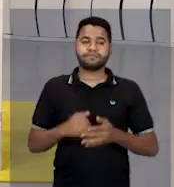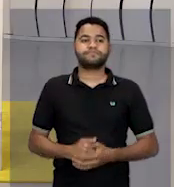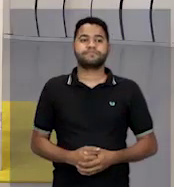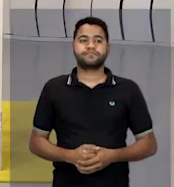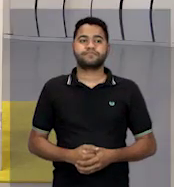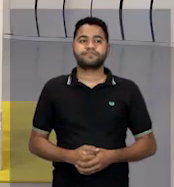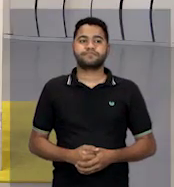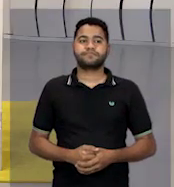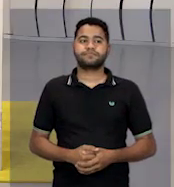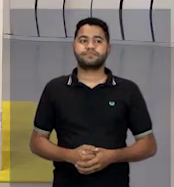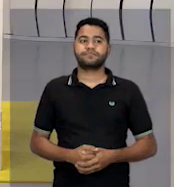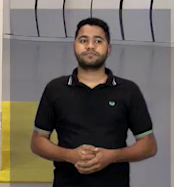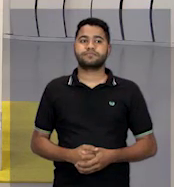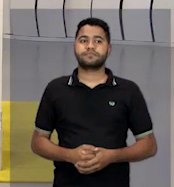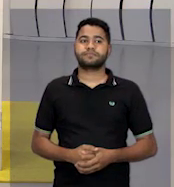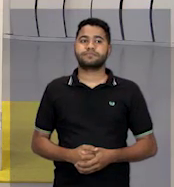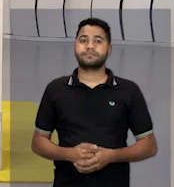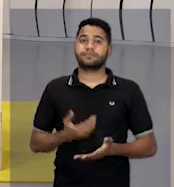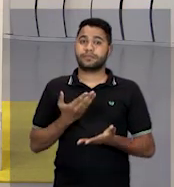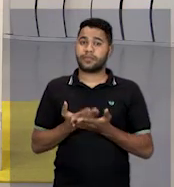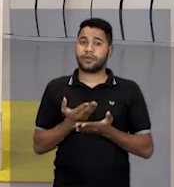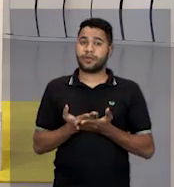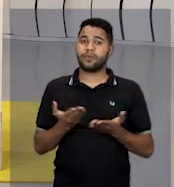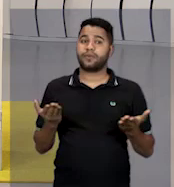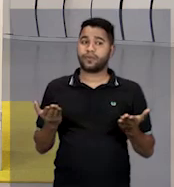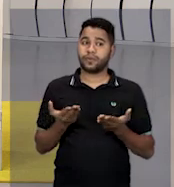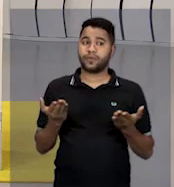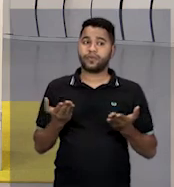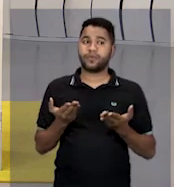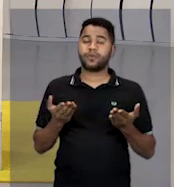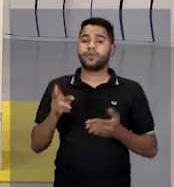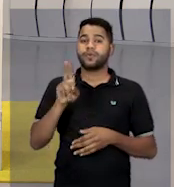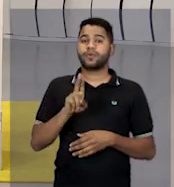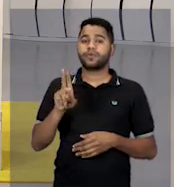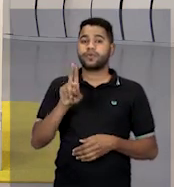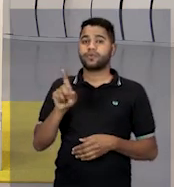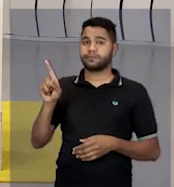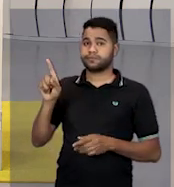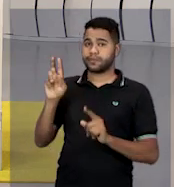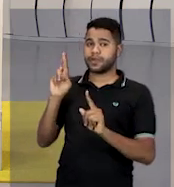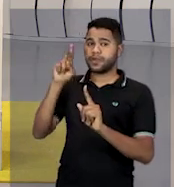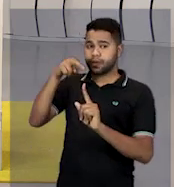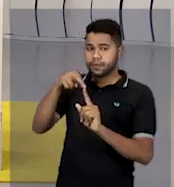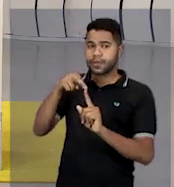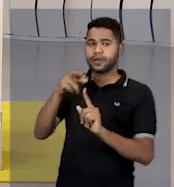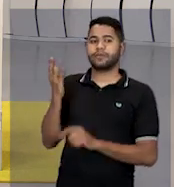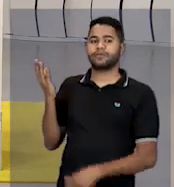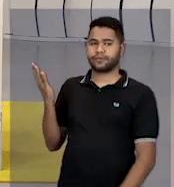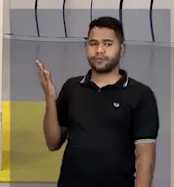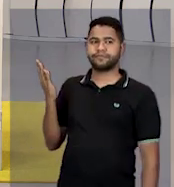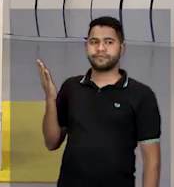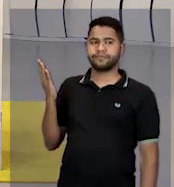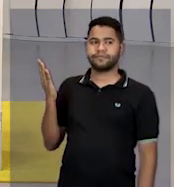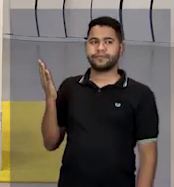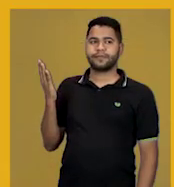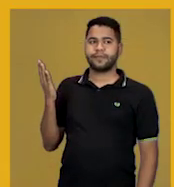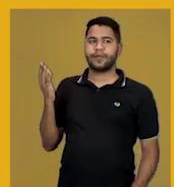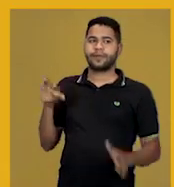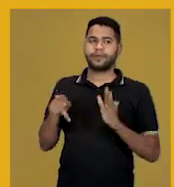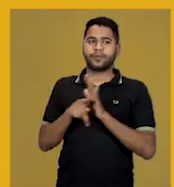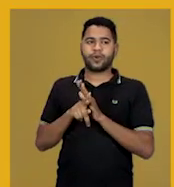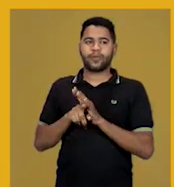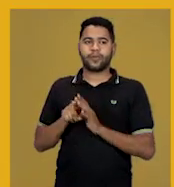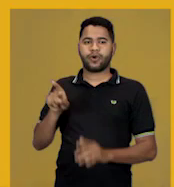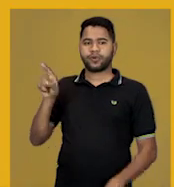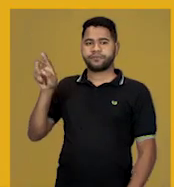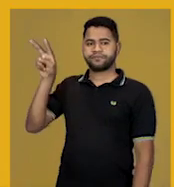Bem, para a aula de hoje, tá, eu usei as seguintes referências. Usei aí produção de